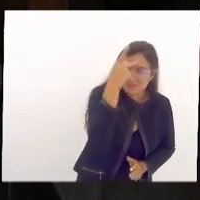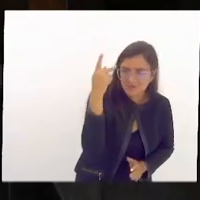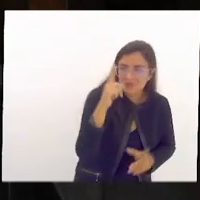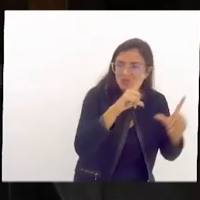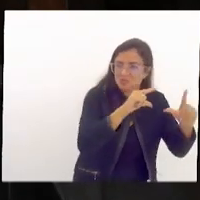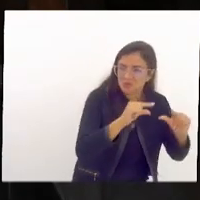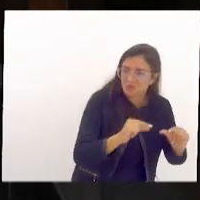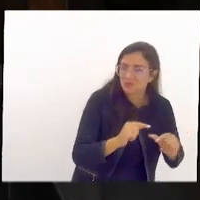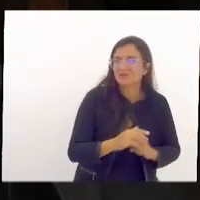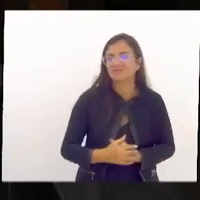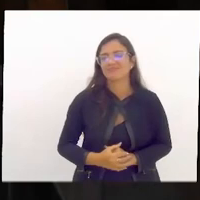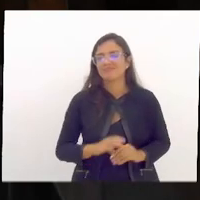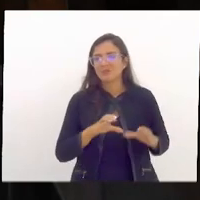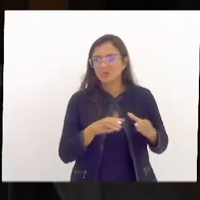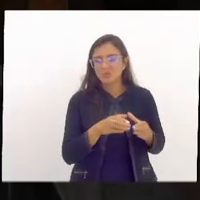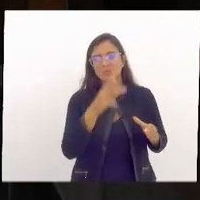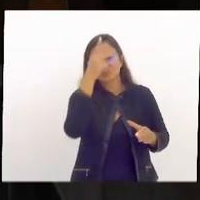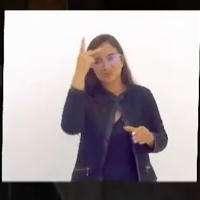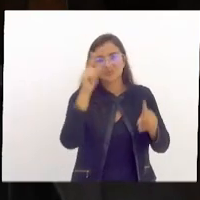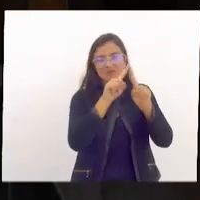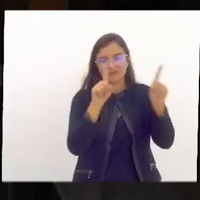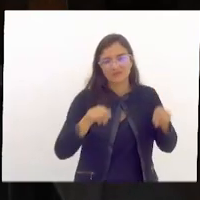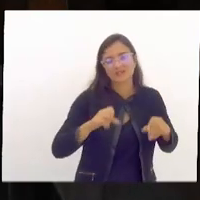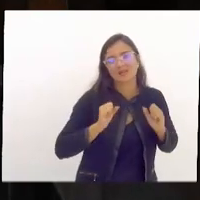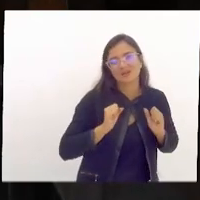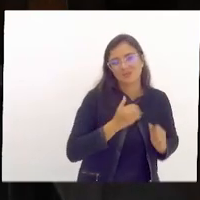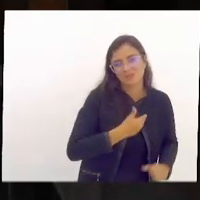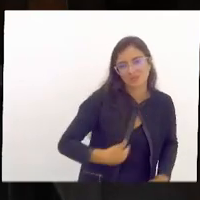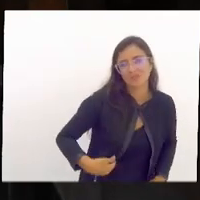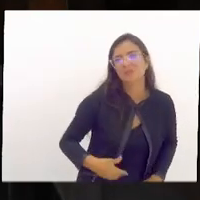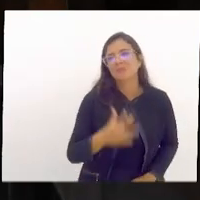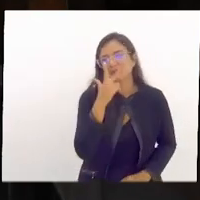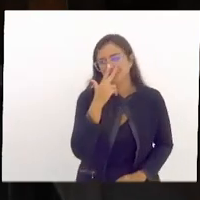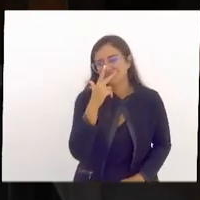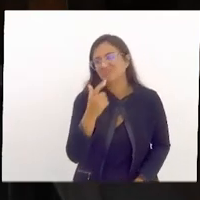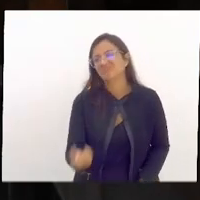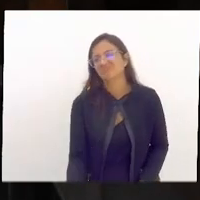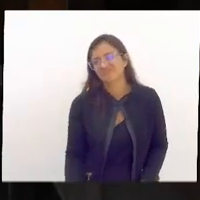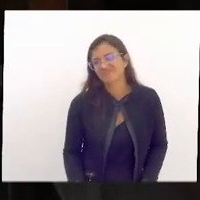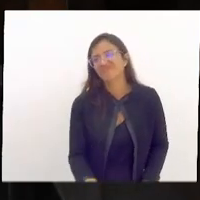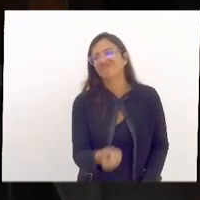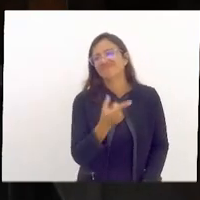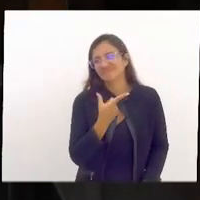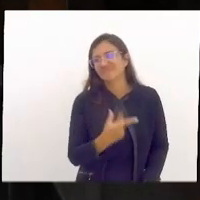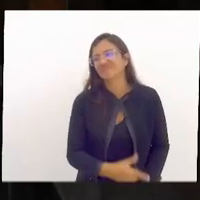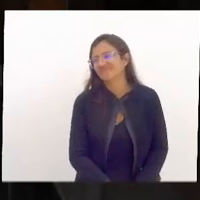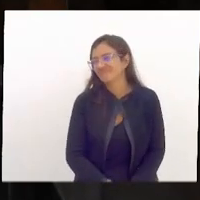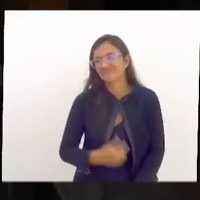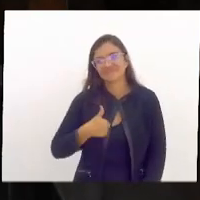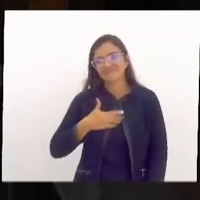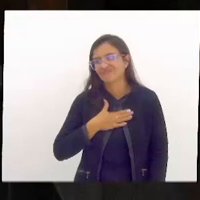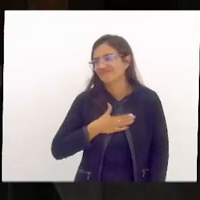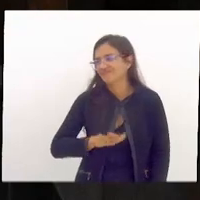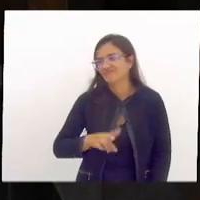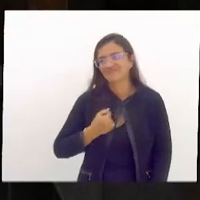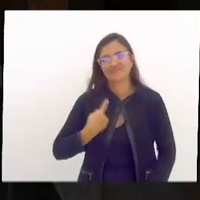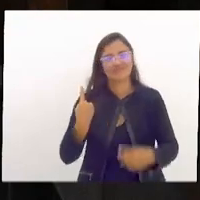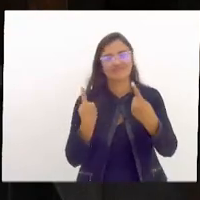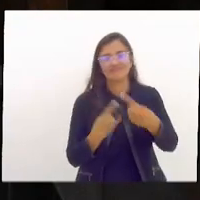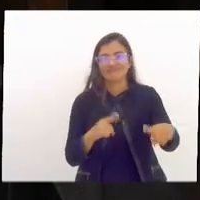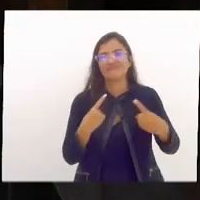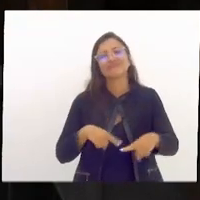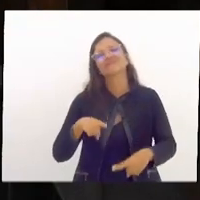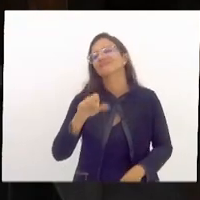do conjunto dos servidores públicos. Me parece um verdadeiro tiro no pé e eu quero destacar que sou contra a